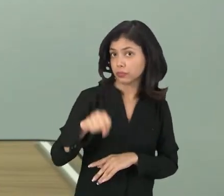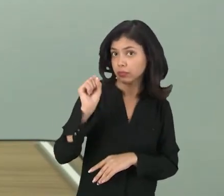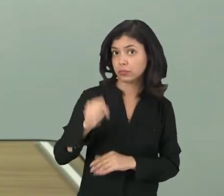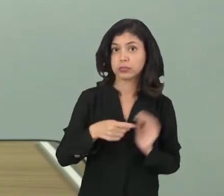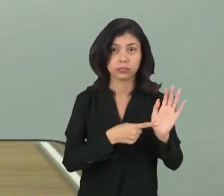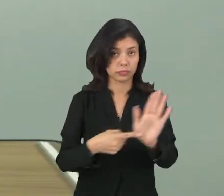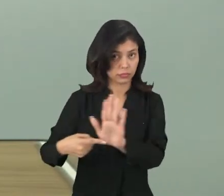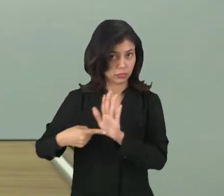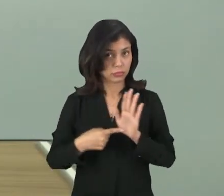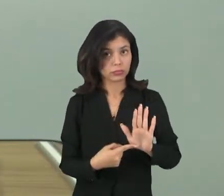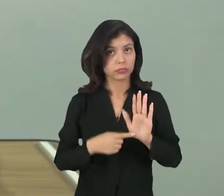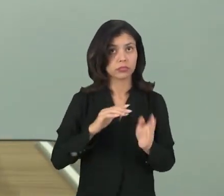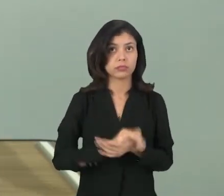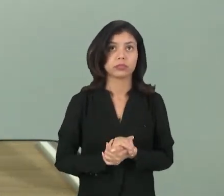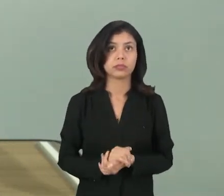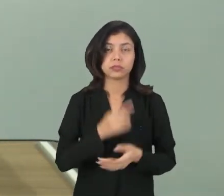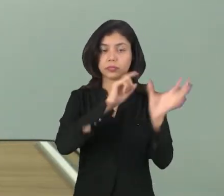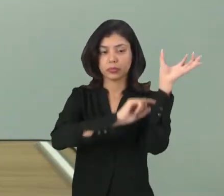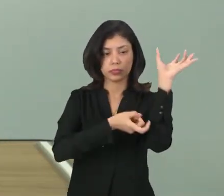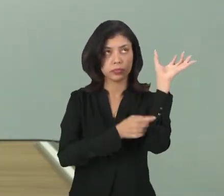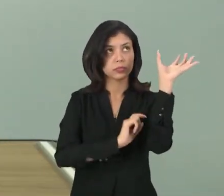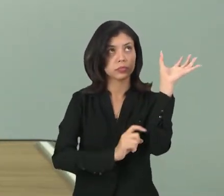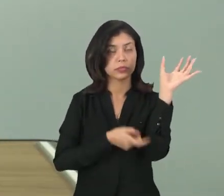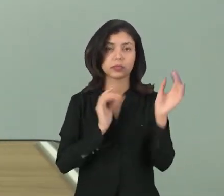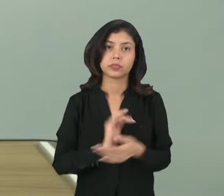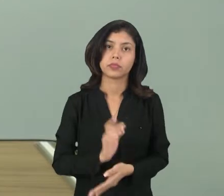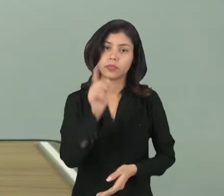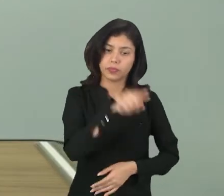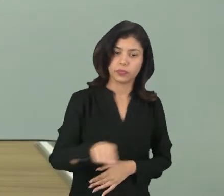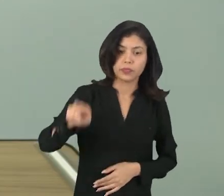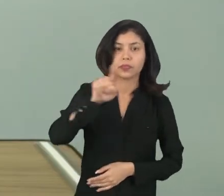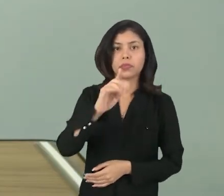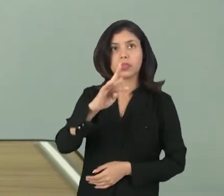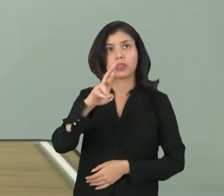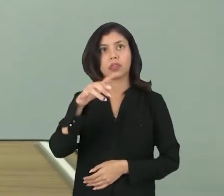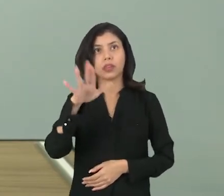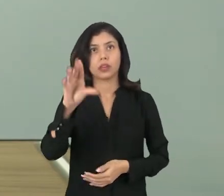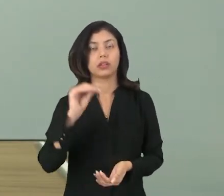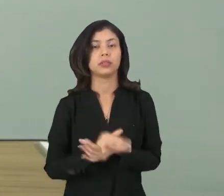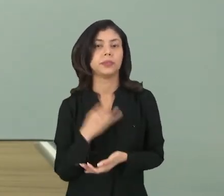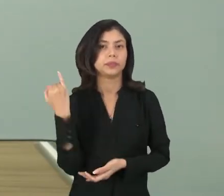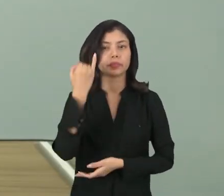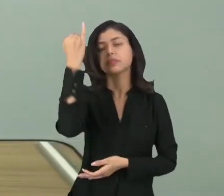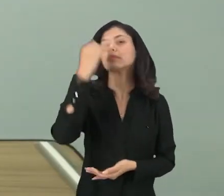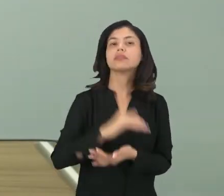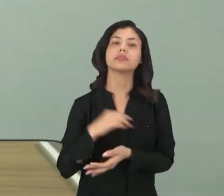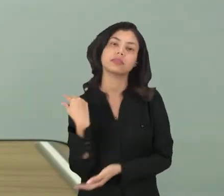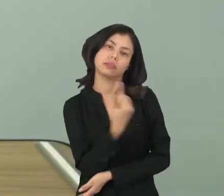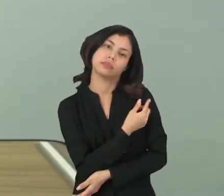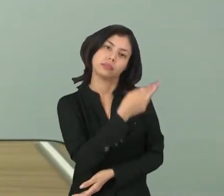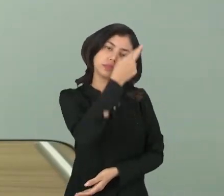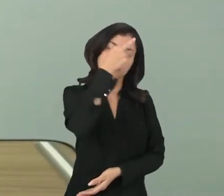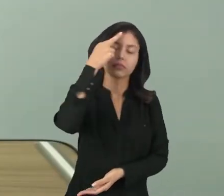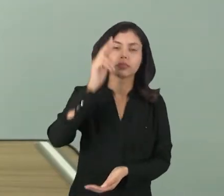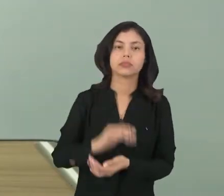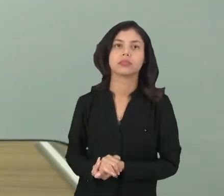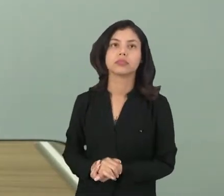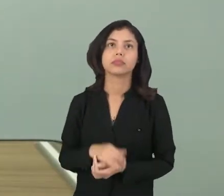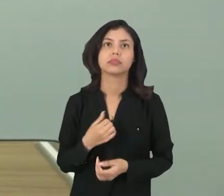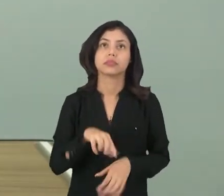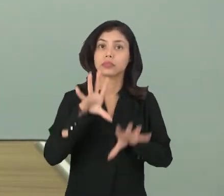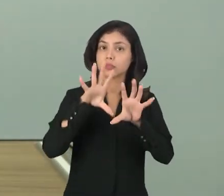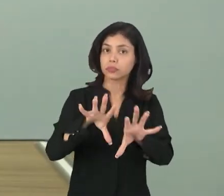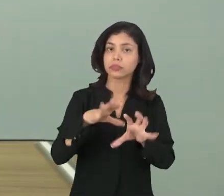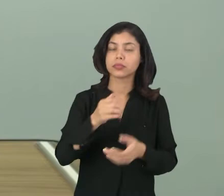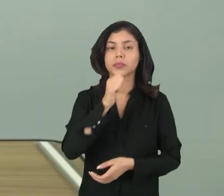a representação então da borracha. O ciclo da borracha ele foi um ciclo muito importante na nossa história, certo? Com